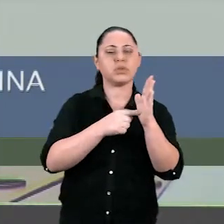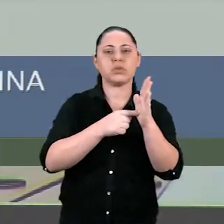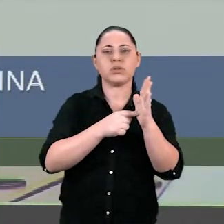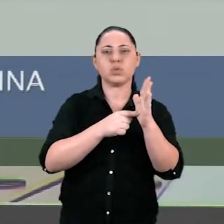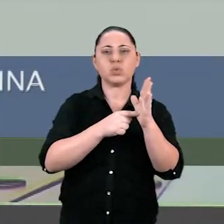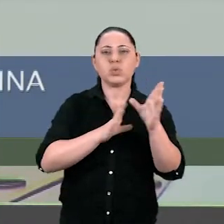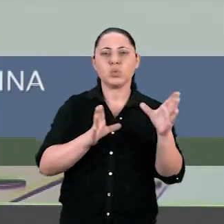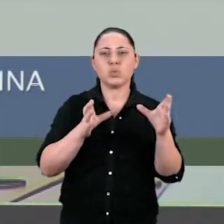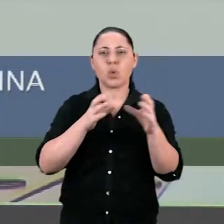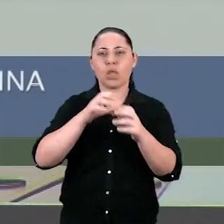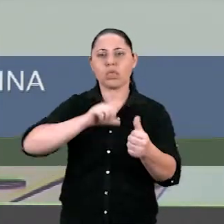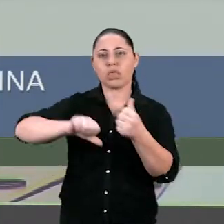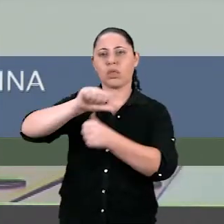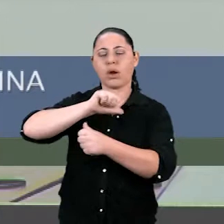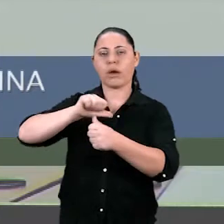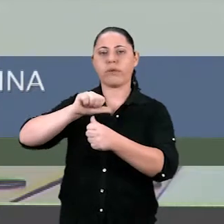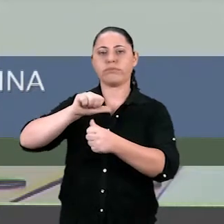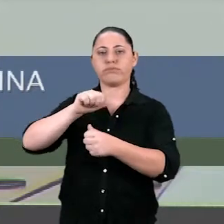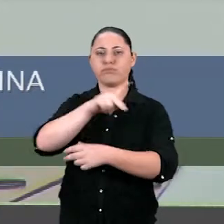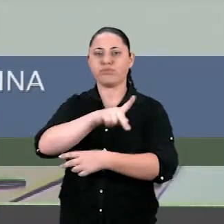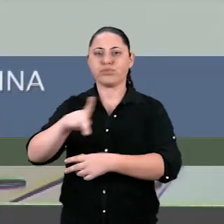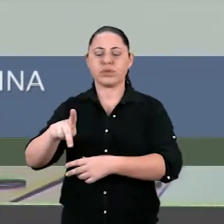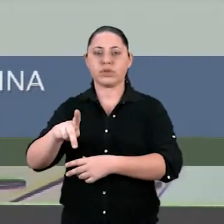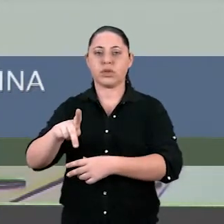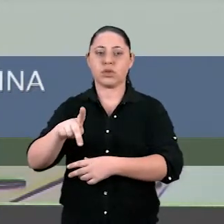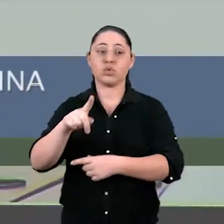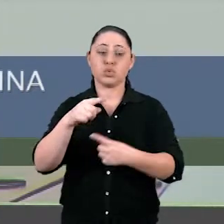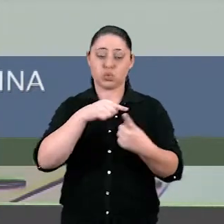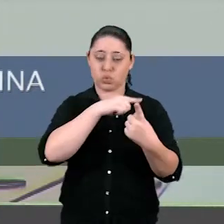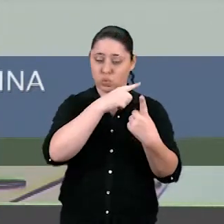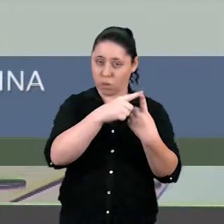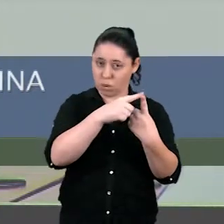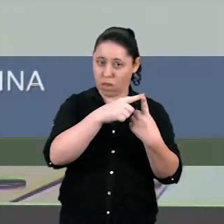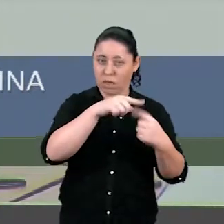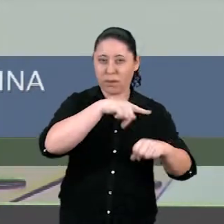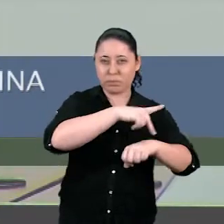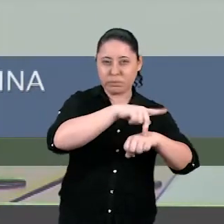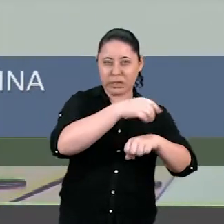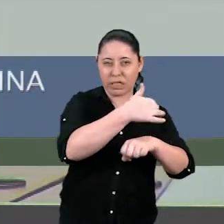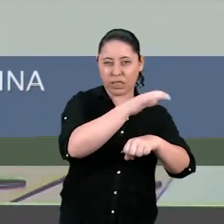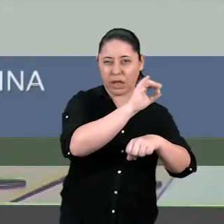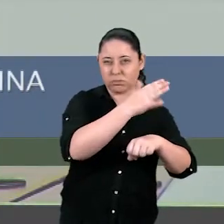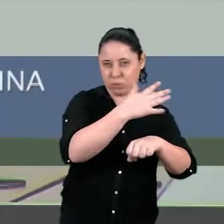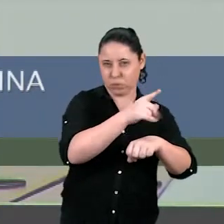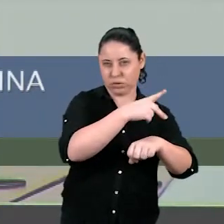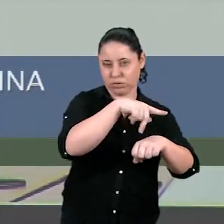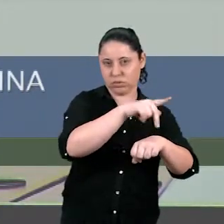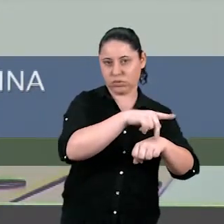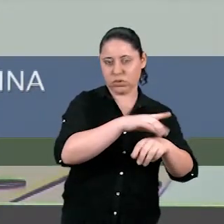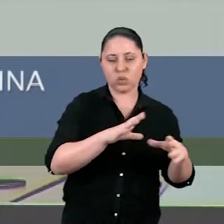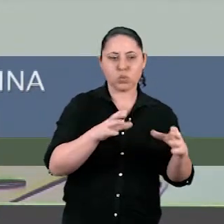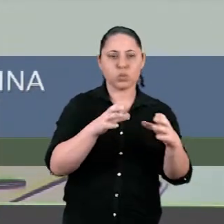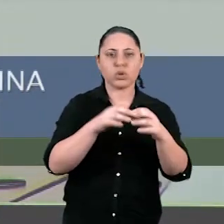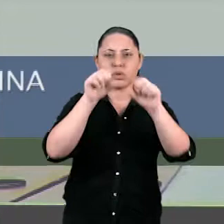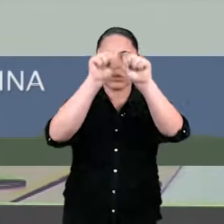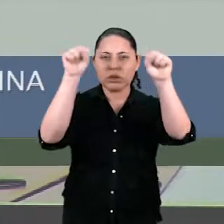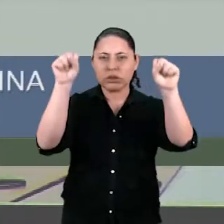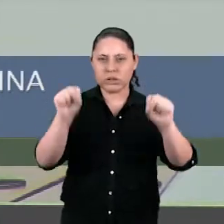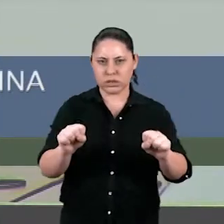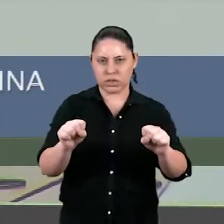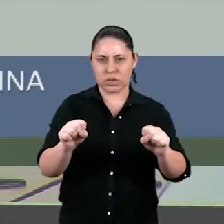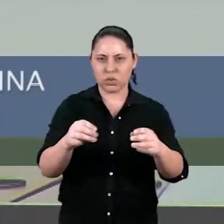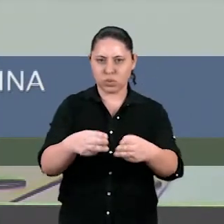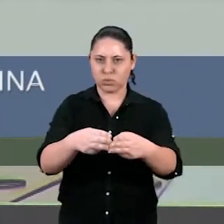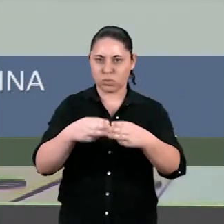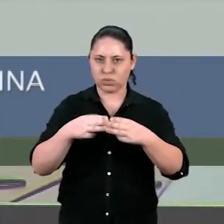lado, mais de 10 países da América Latina têm sistemas de moção de censura de ministros,